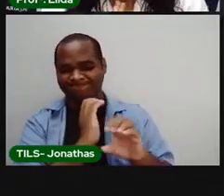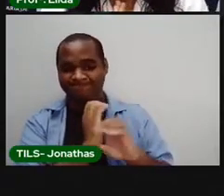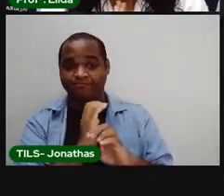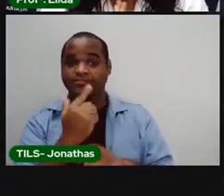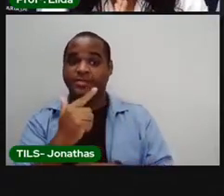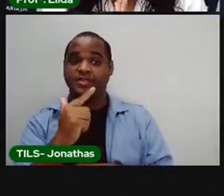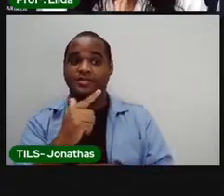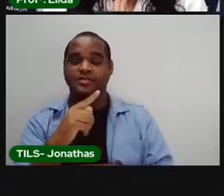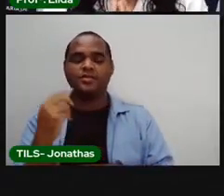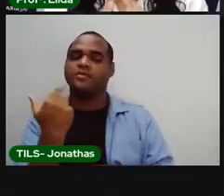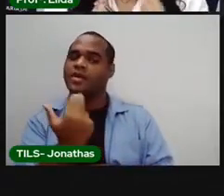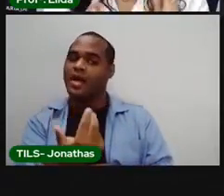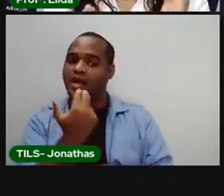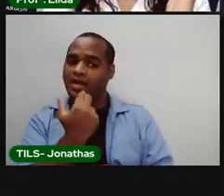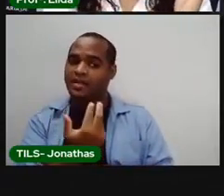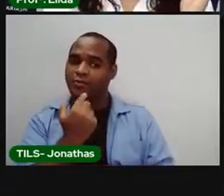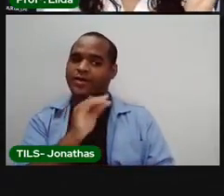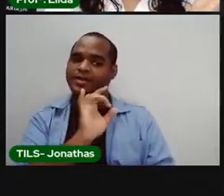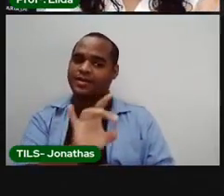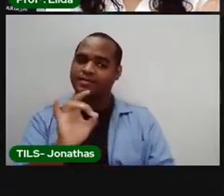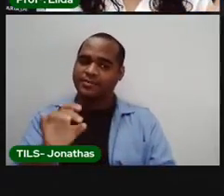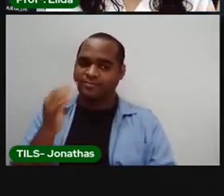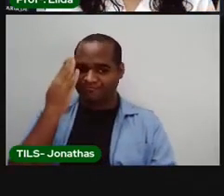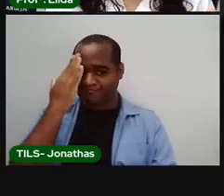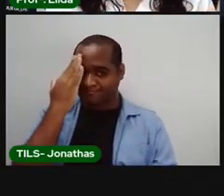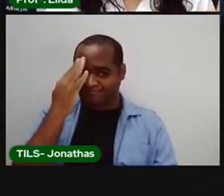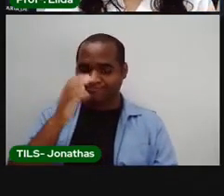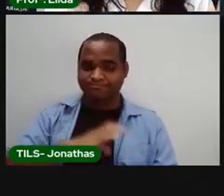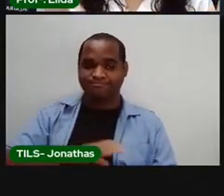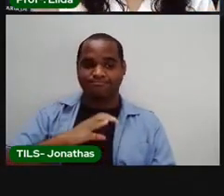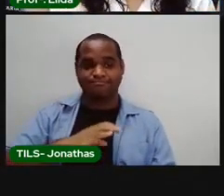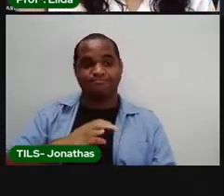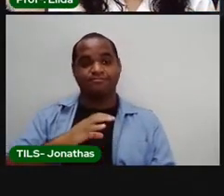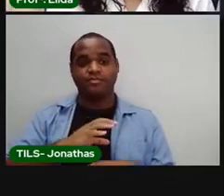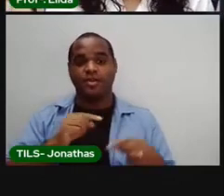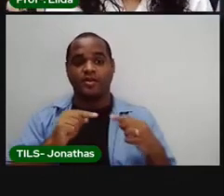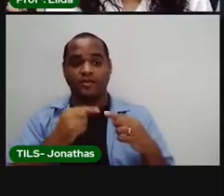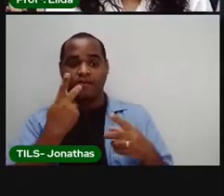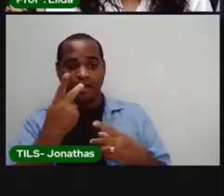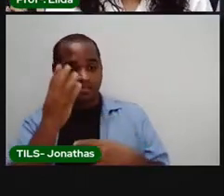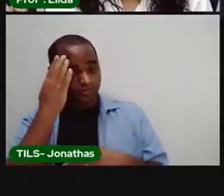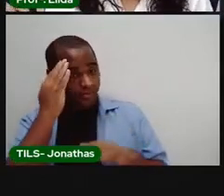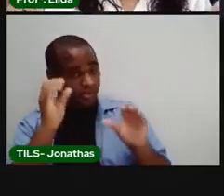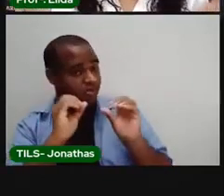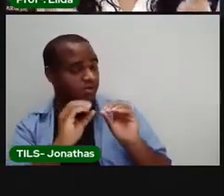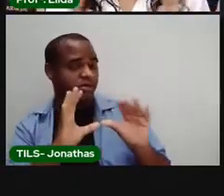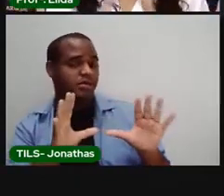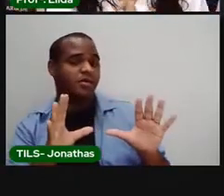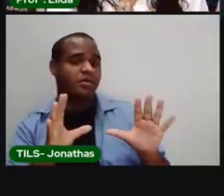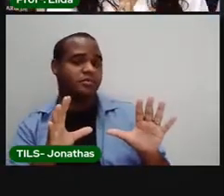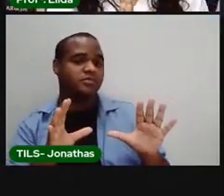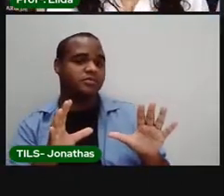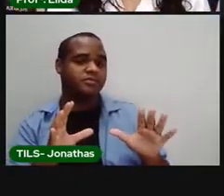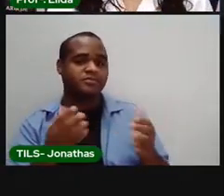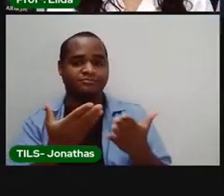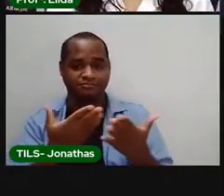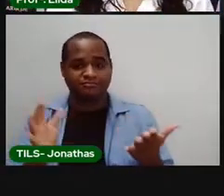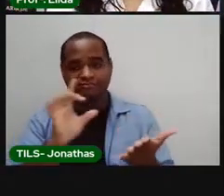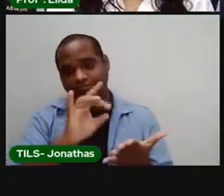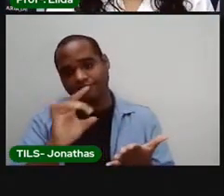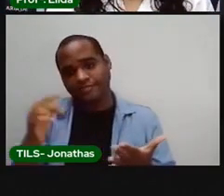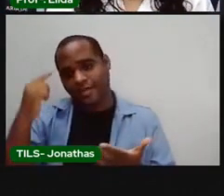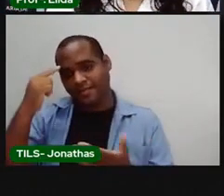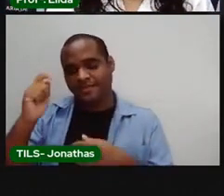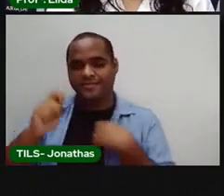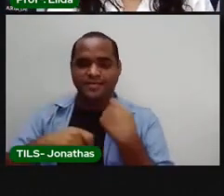importante da nossa língua é que quando um fala, o outro entenda. Por isso, os sinais